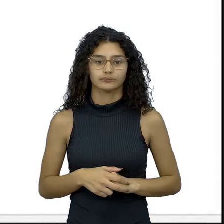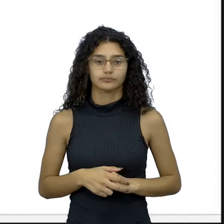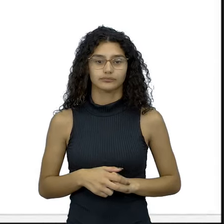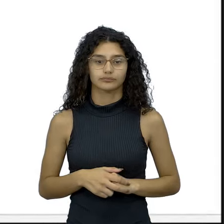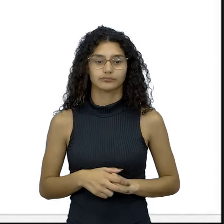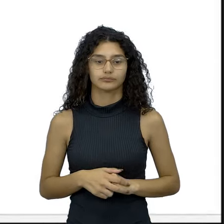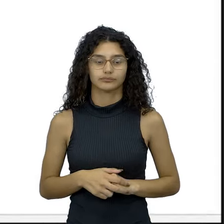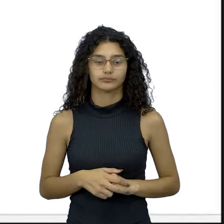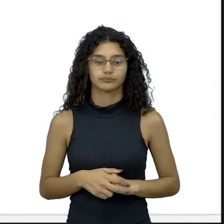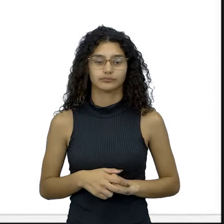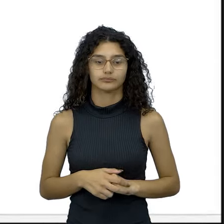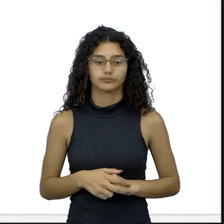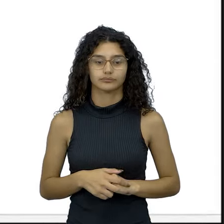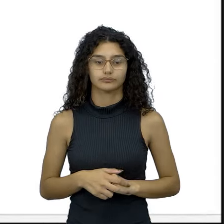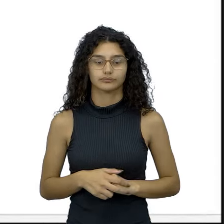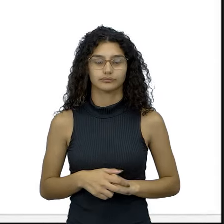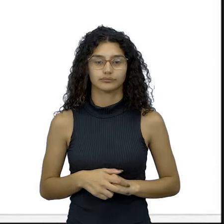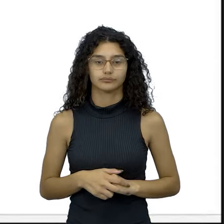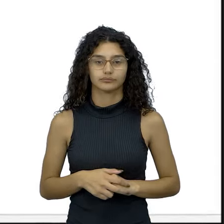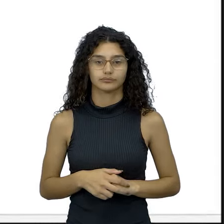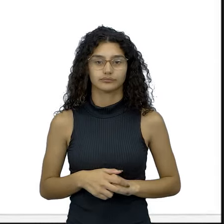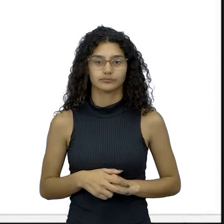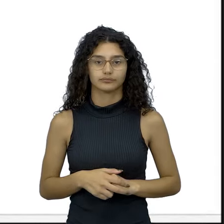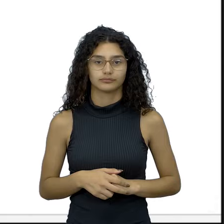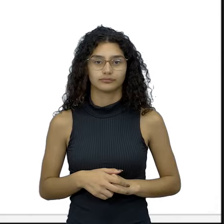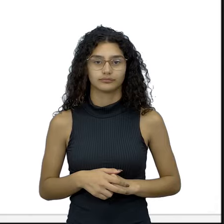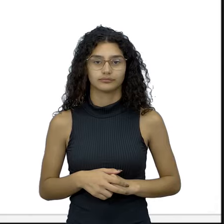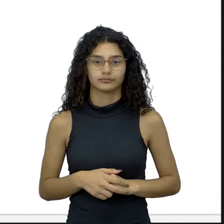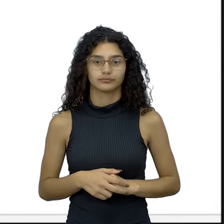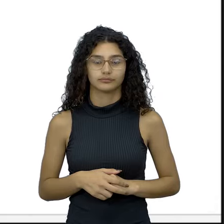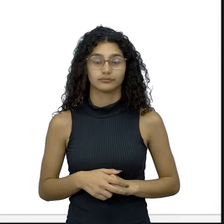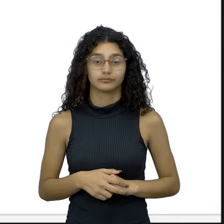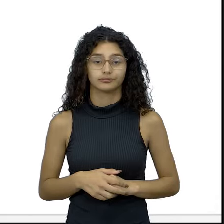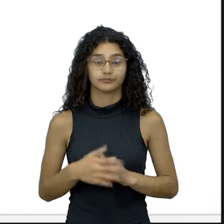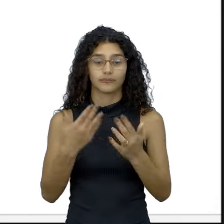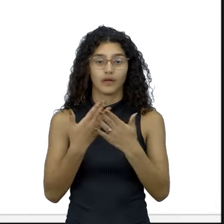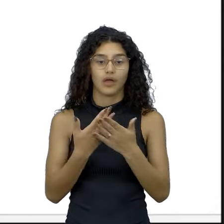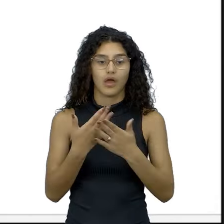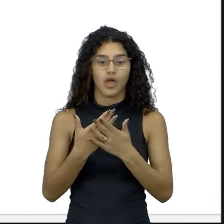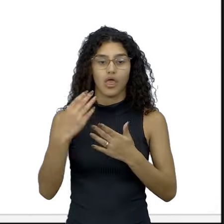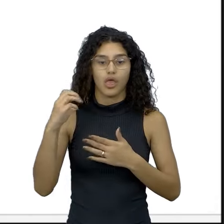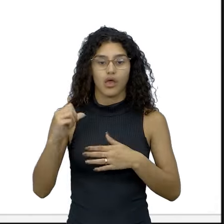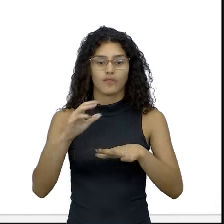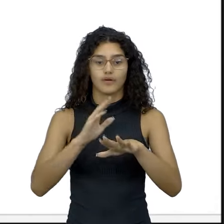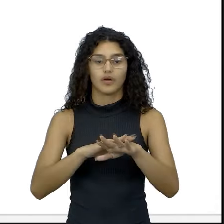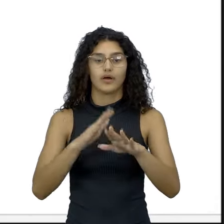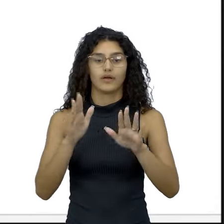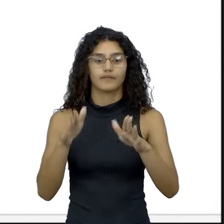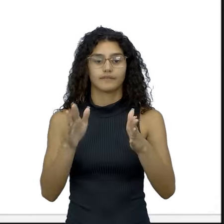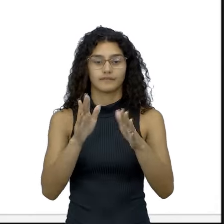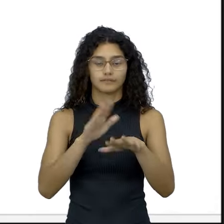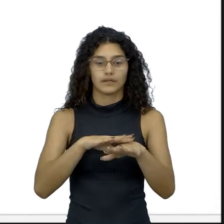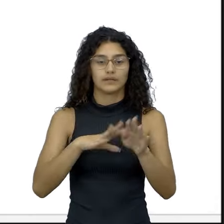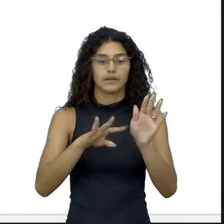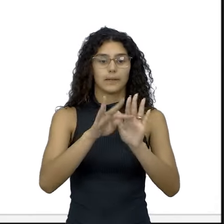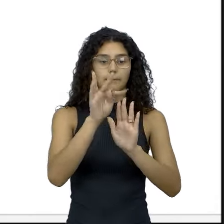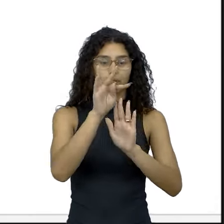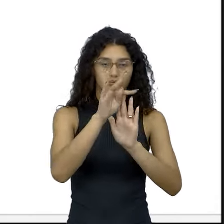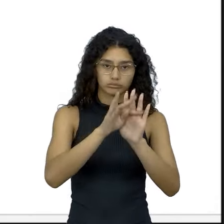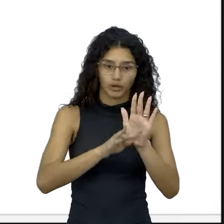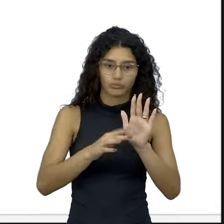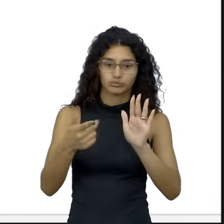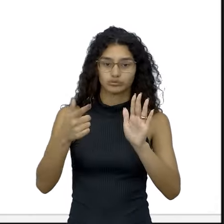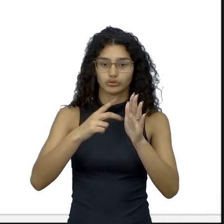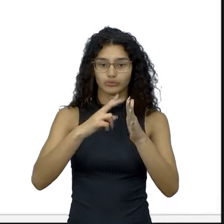Na próxima aula, na aula 9, aqui nós já vamos trazer a produção e revisão, né, do Você Sabia Que,